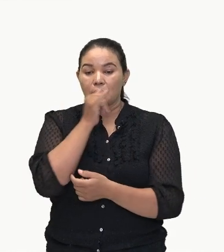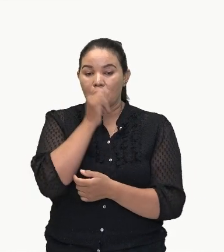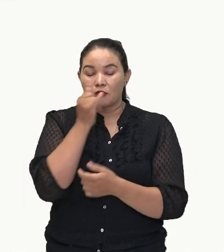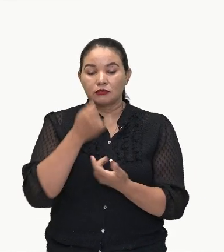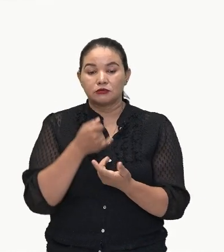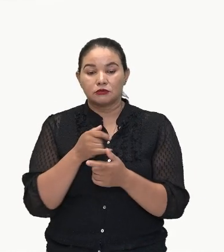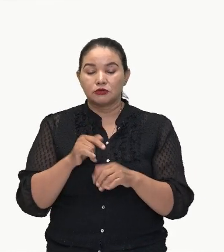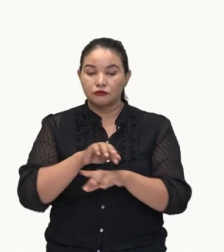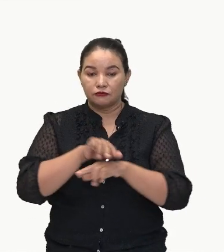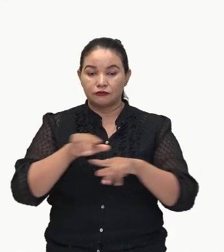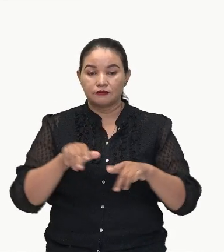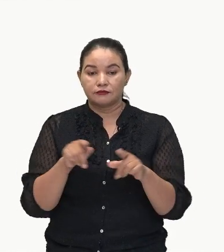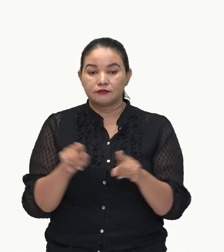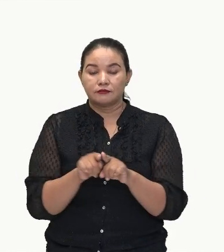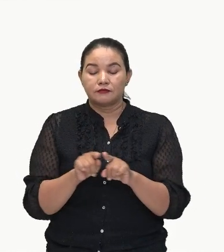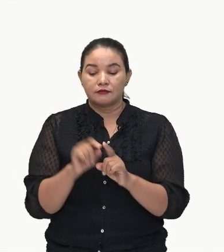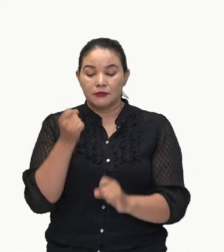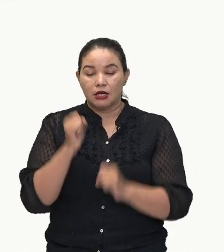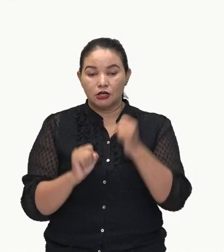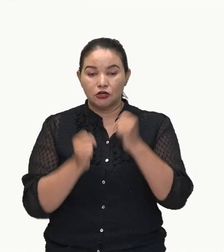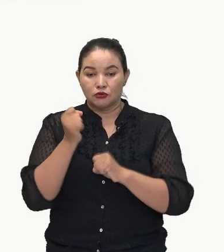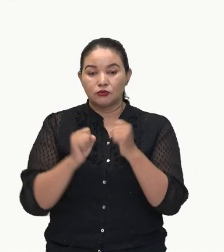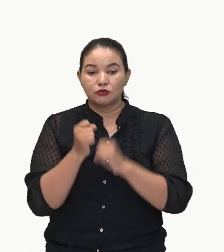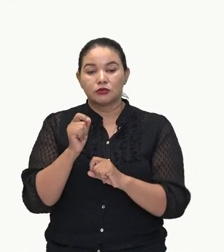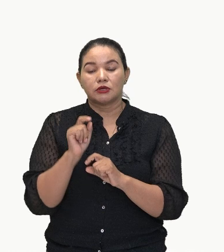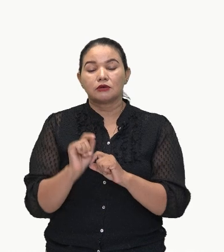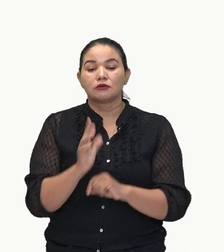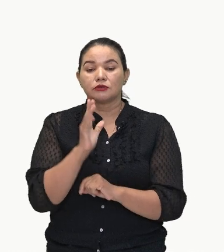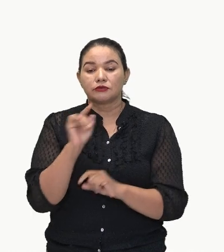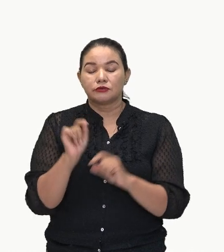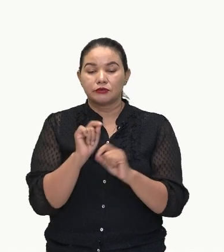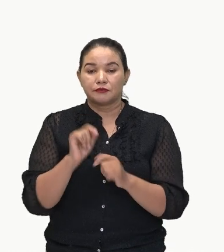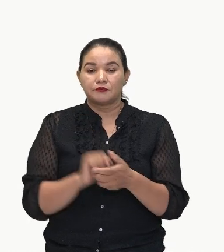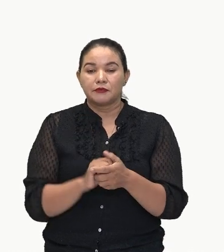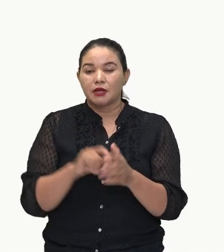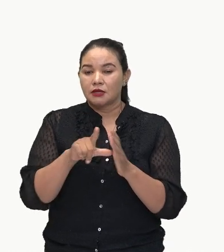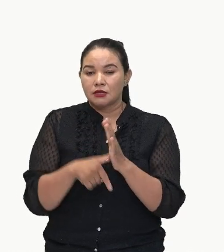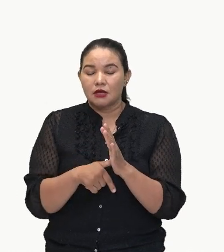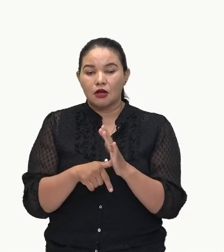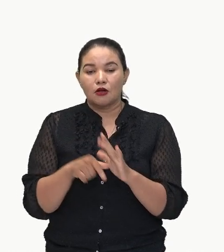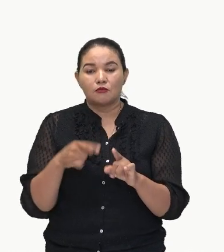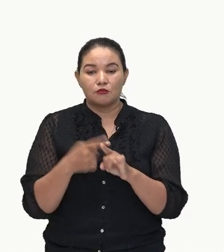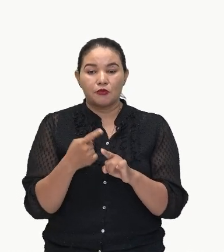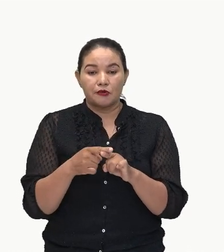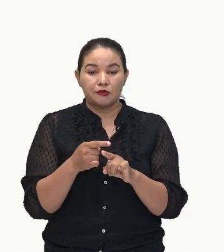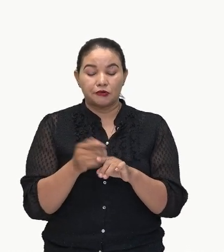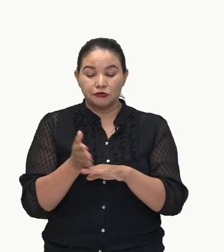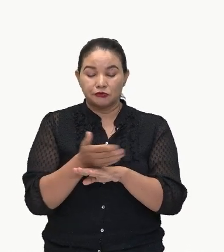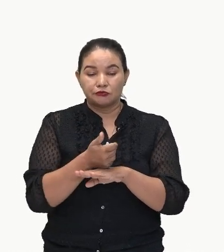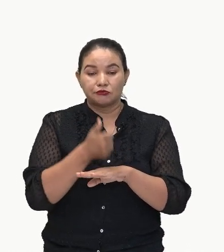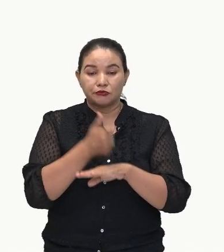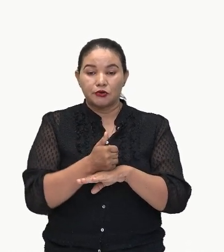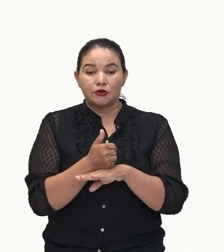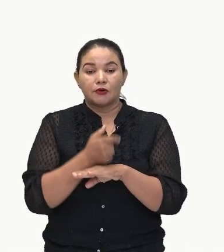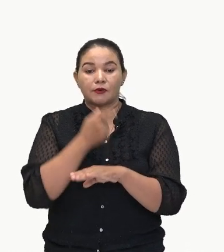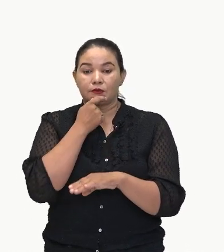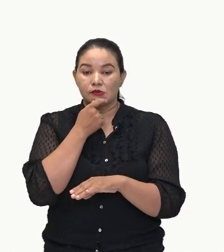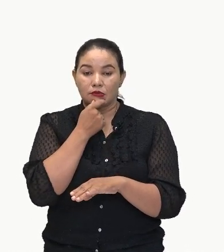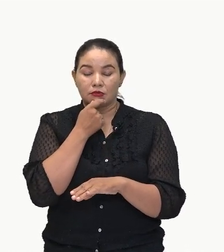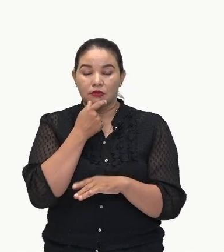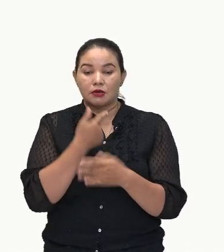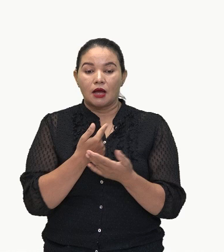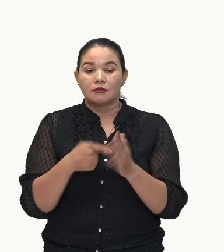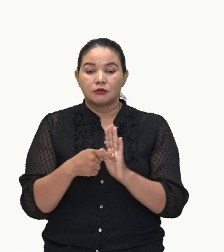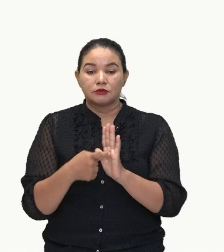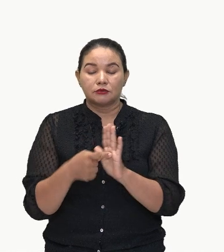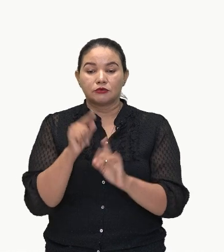da indústria. A indústria indiana ela sofreu um atraso devido à dominação colonial britânica, mas destaca-se